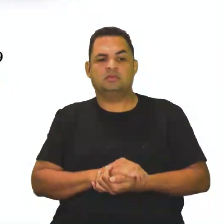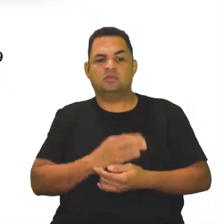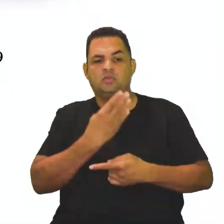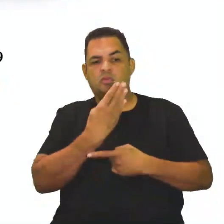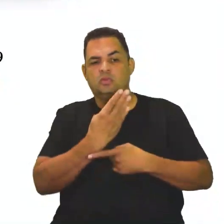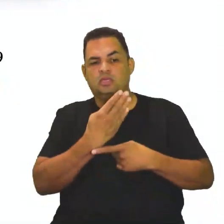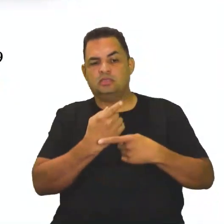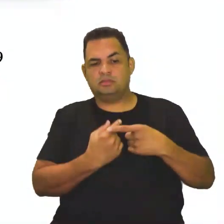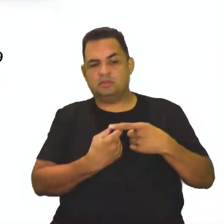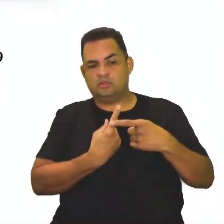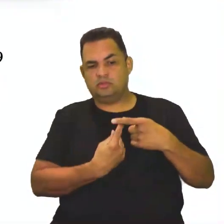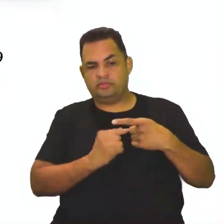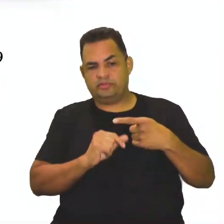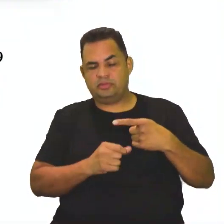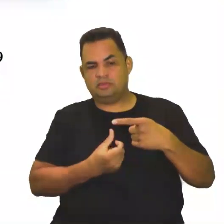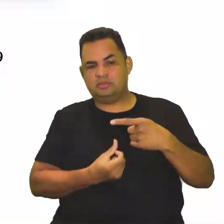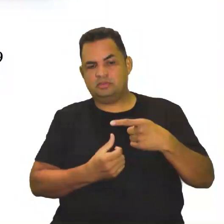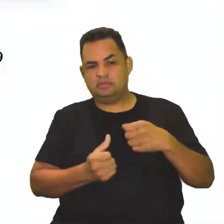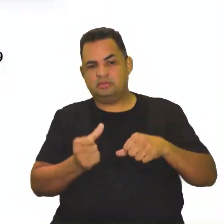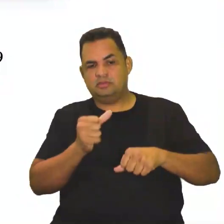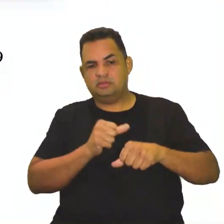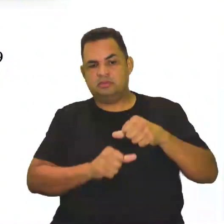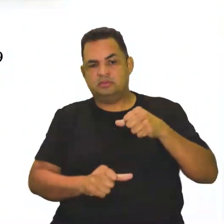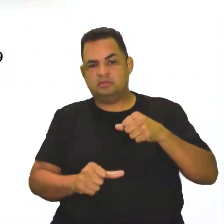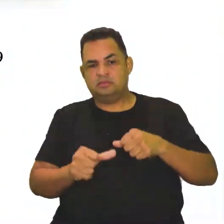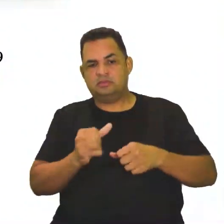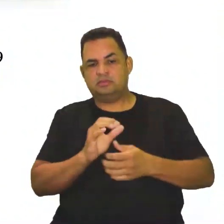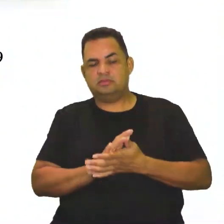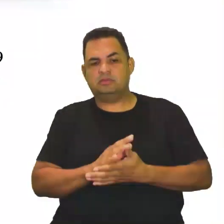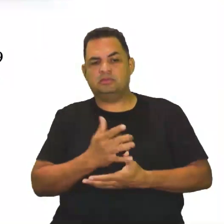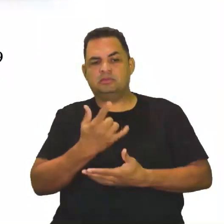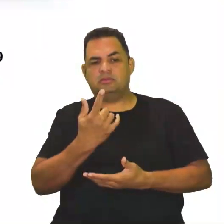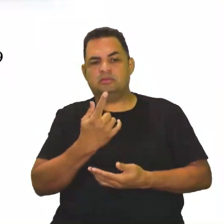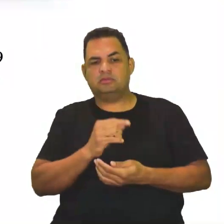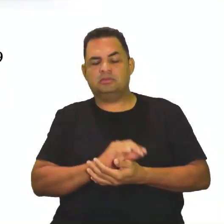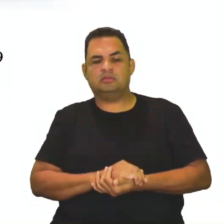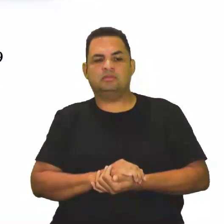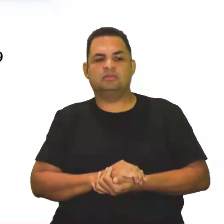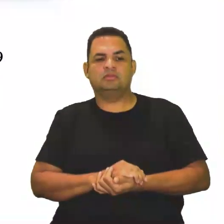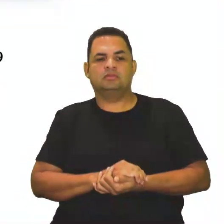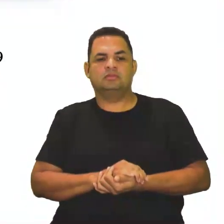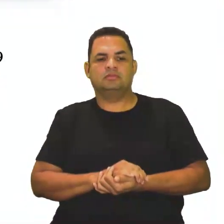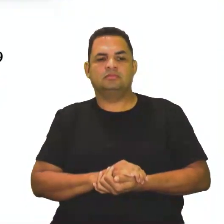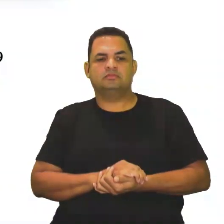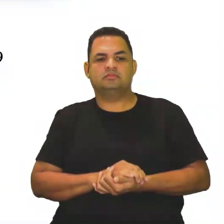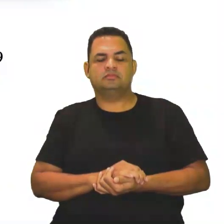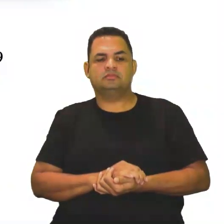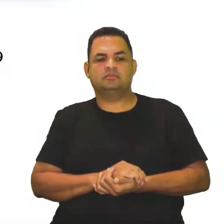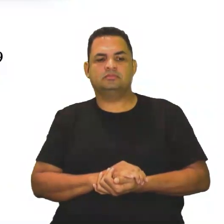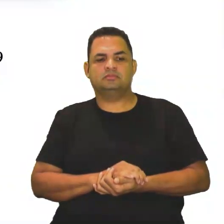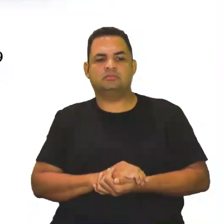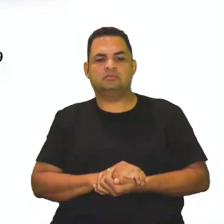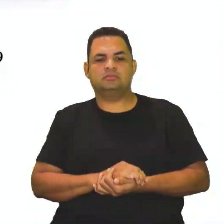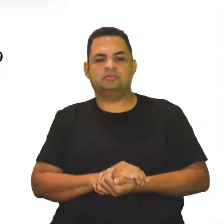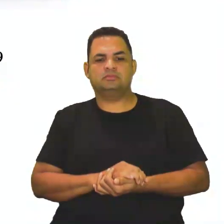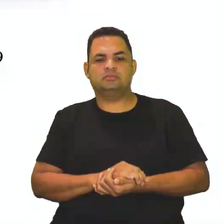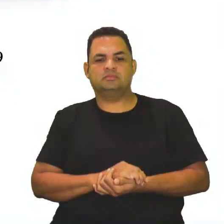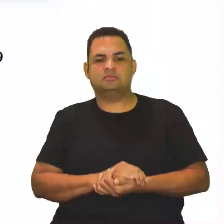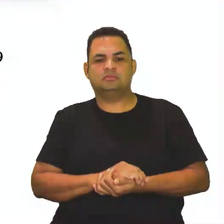por 1,6 e vai inverter o sinal desse cara que está no denominador. Então, nós vamos ficar com